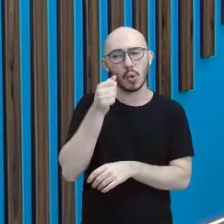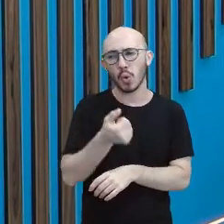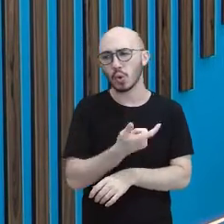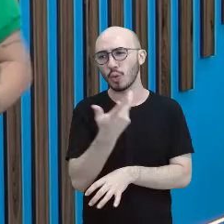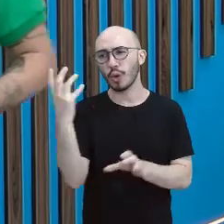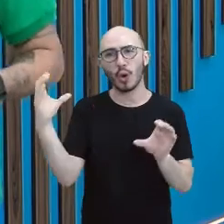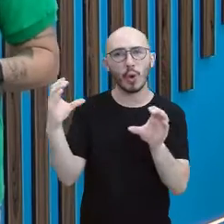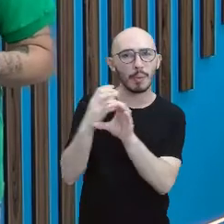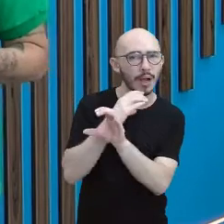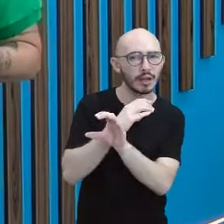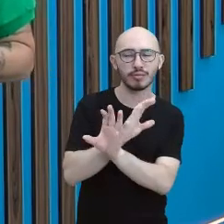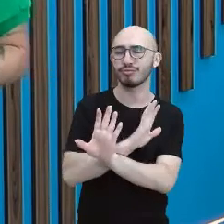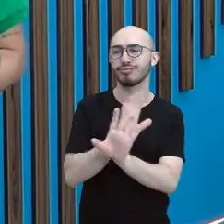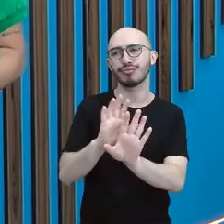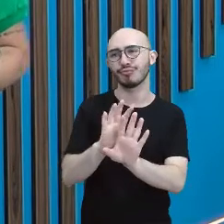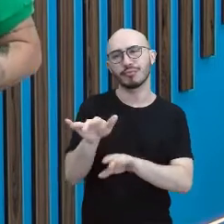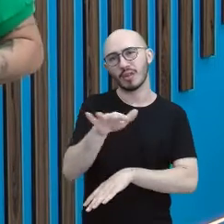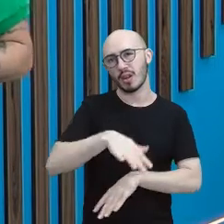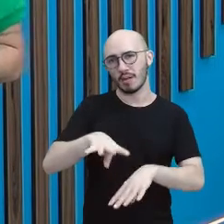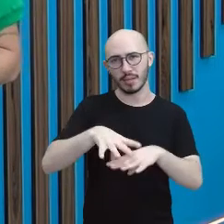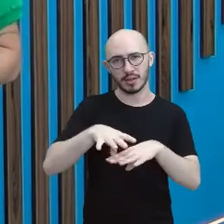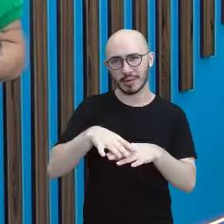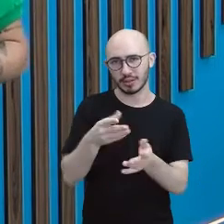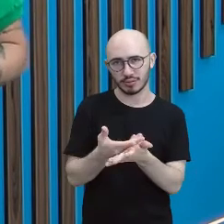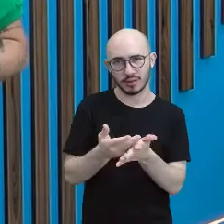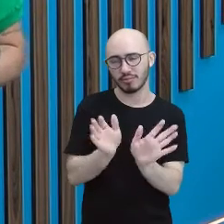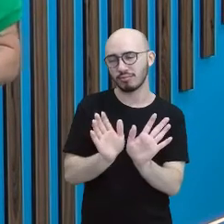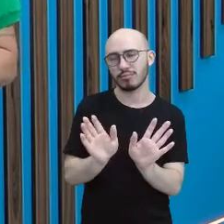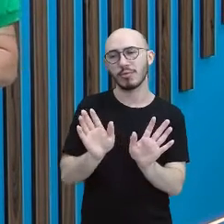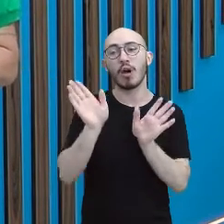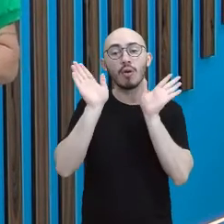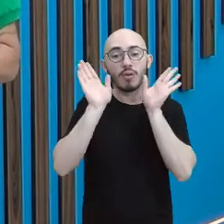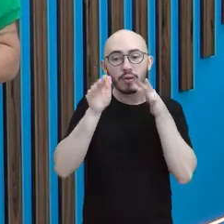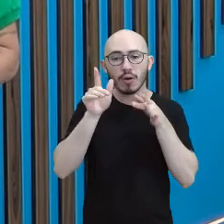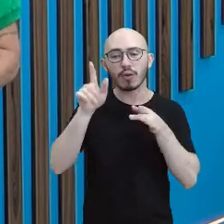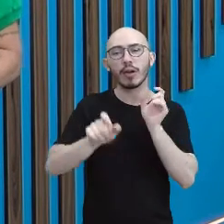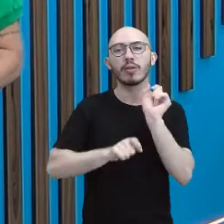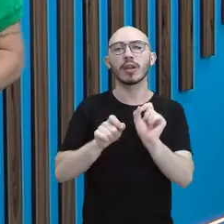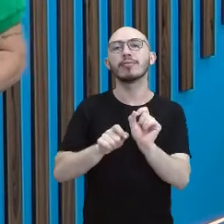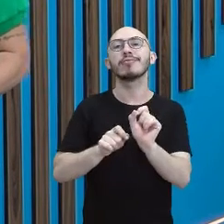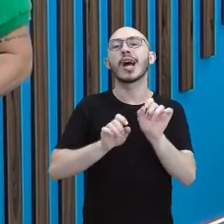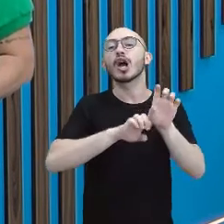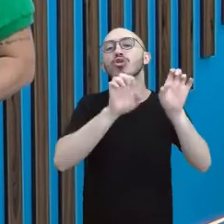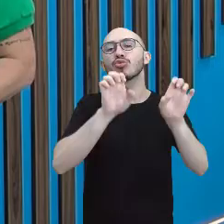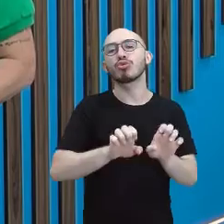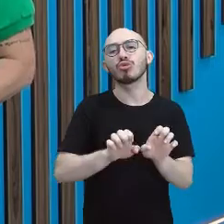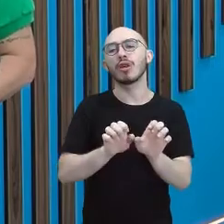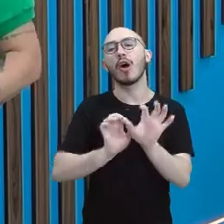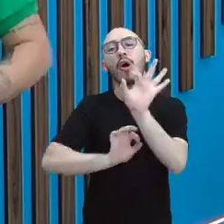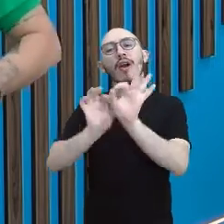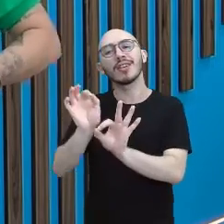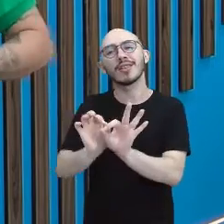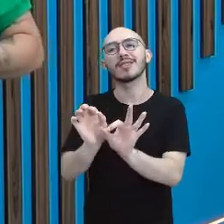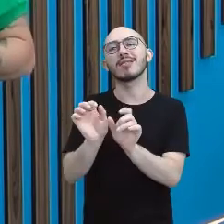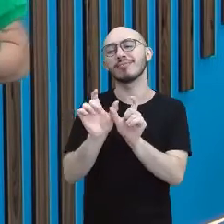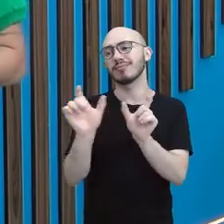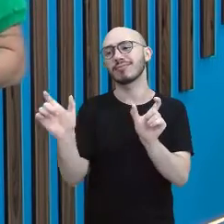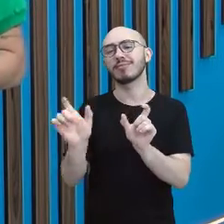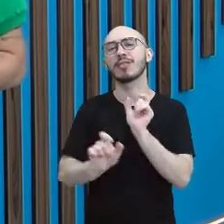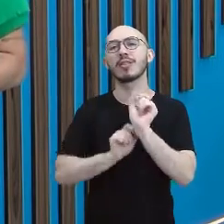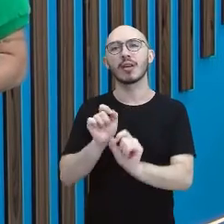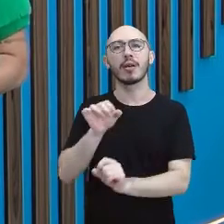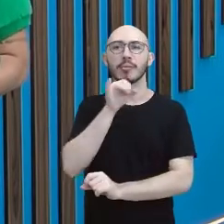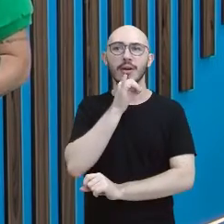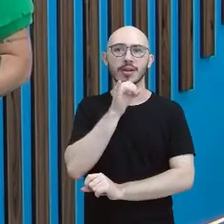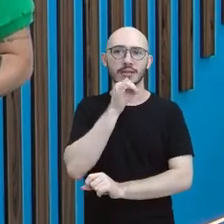todo, matematicamente falando. Você vai tentar se preocupar mais com a estrutura que ele está. Então, o outro exemplo que a gente